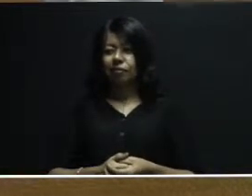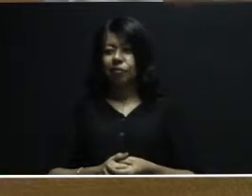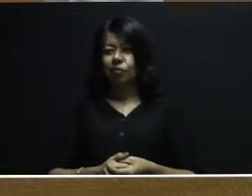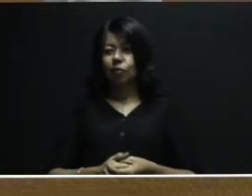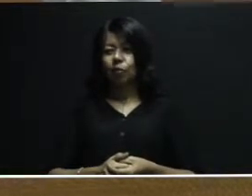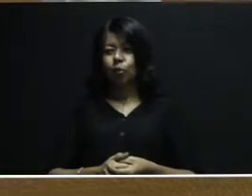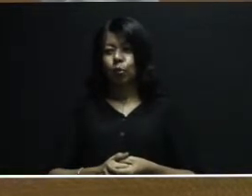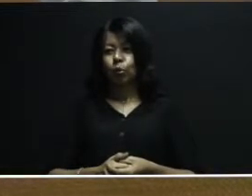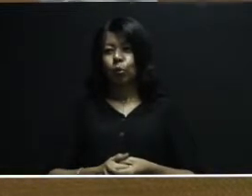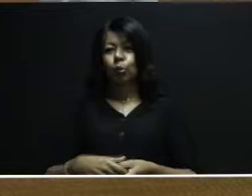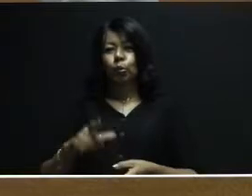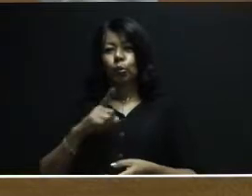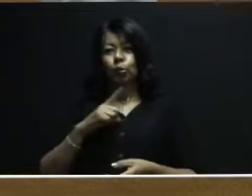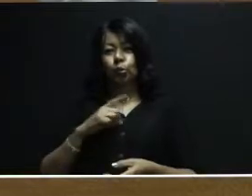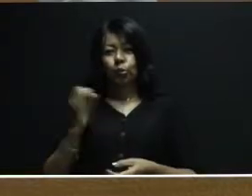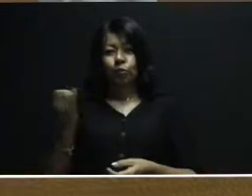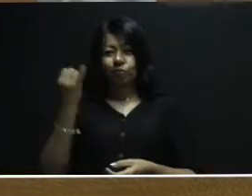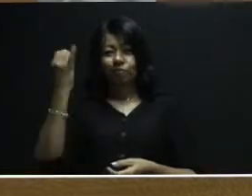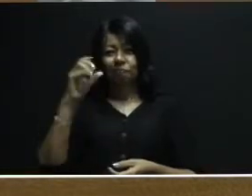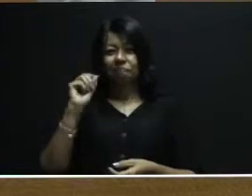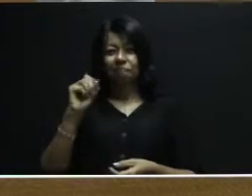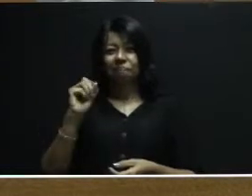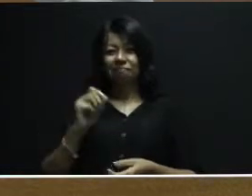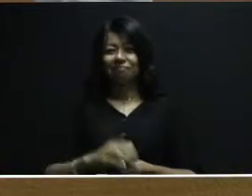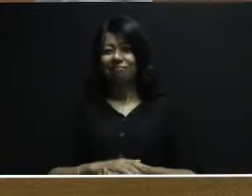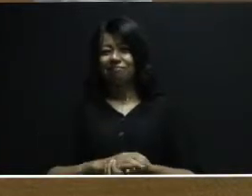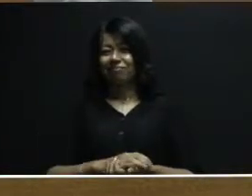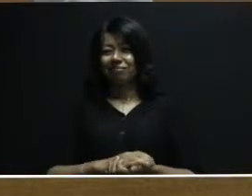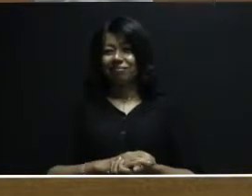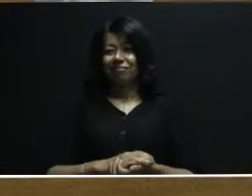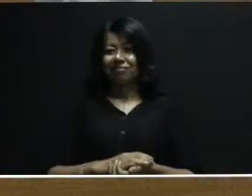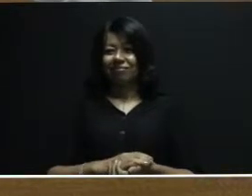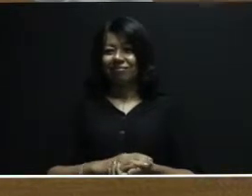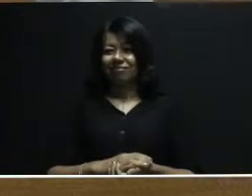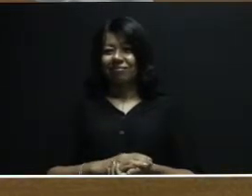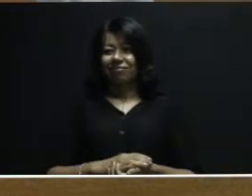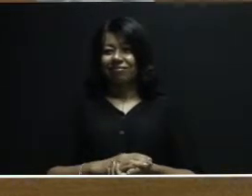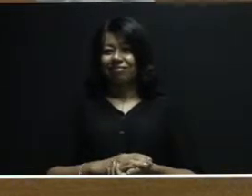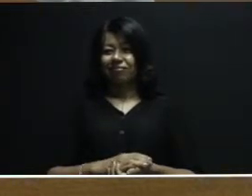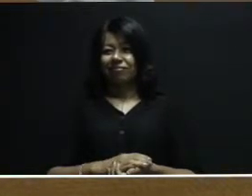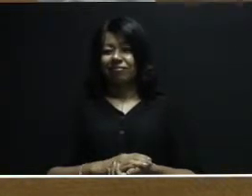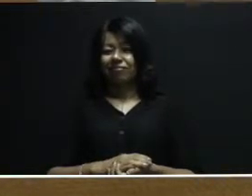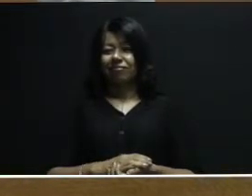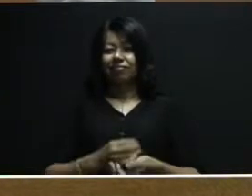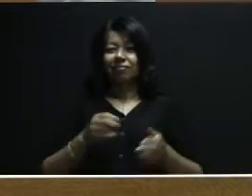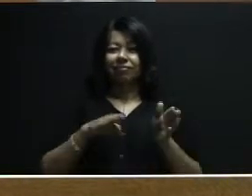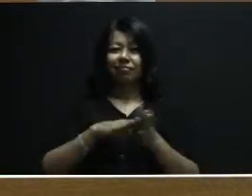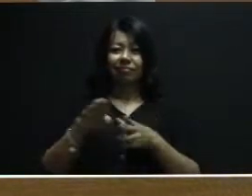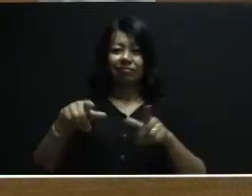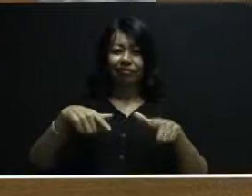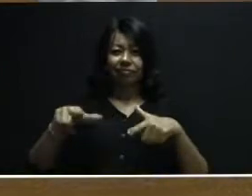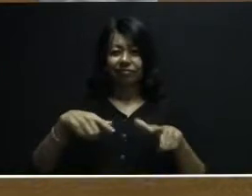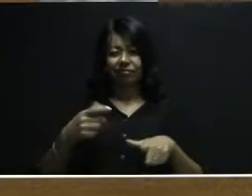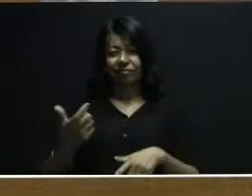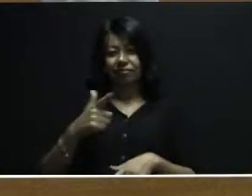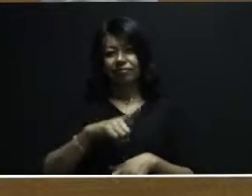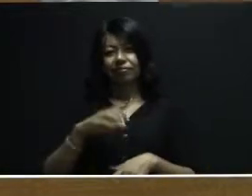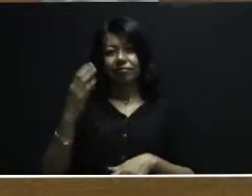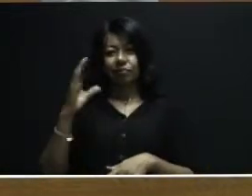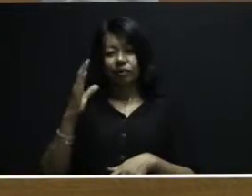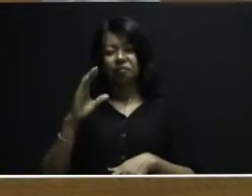estou tendo o privilégio de receber em vida. A minha passagem profissional em Cubatão foi